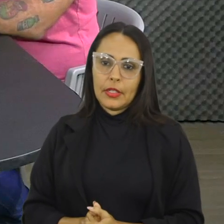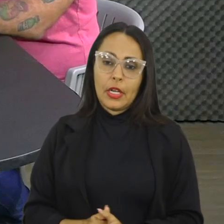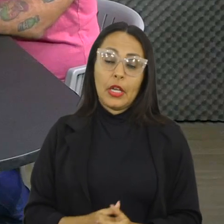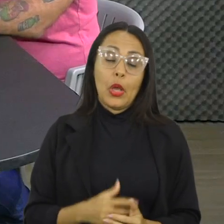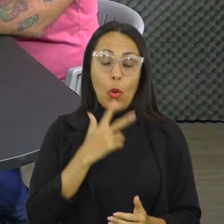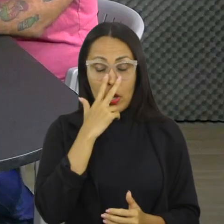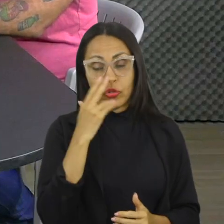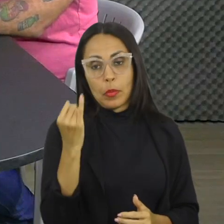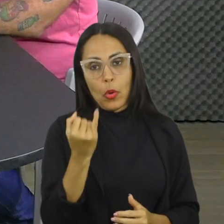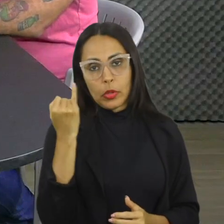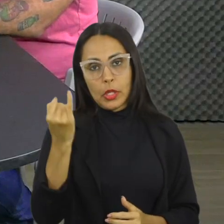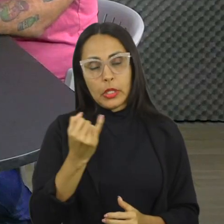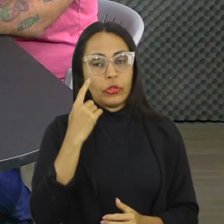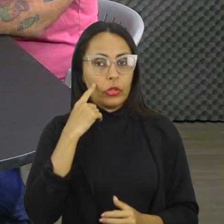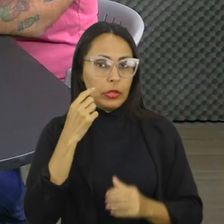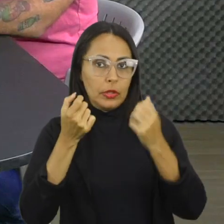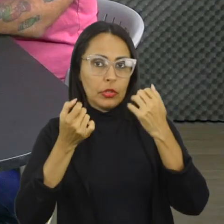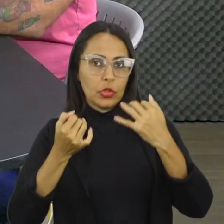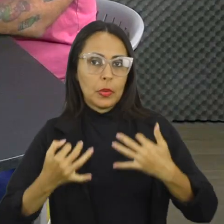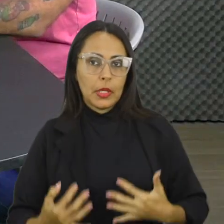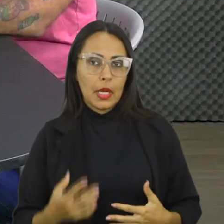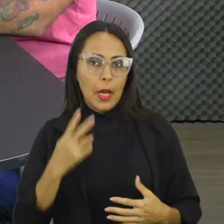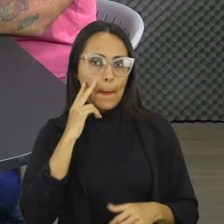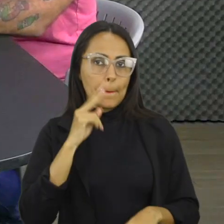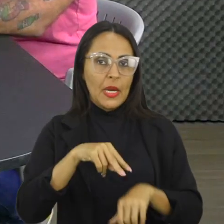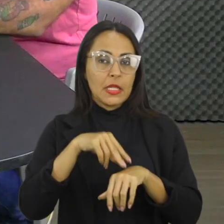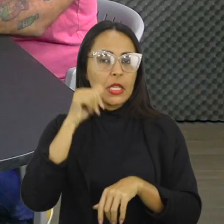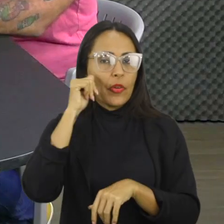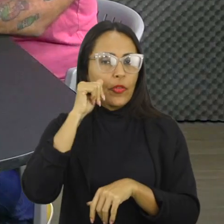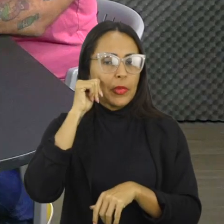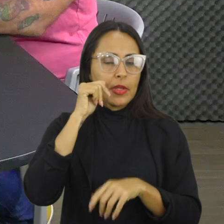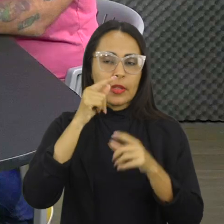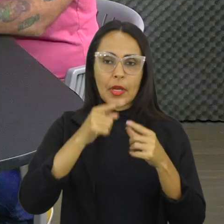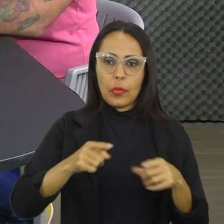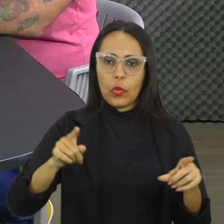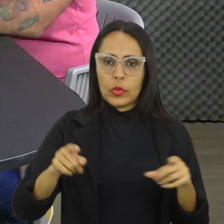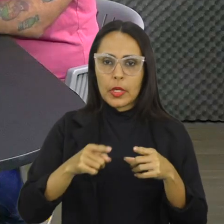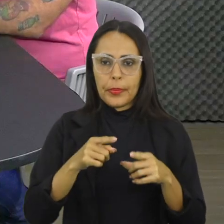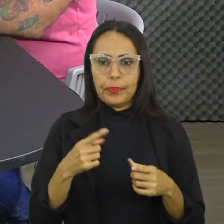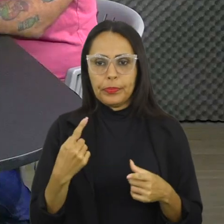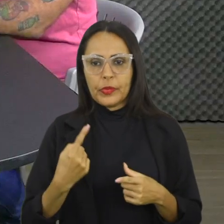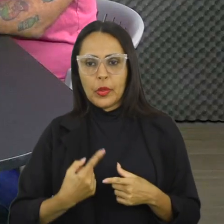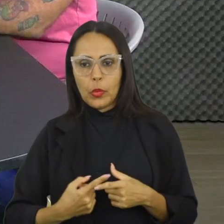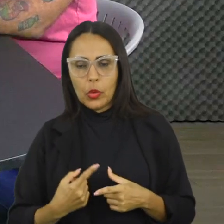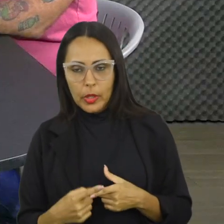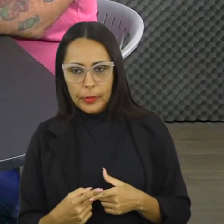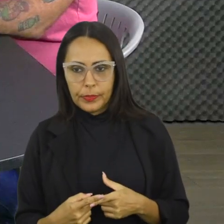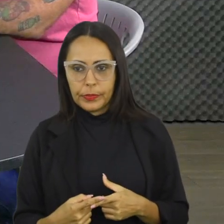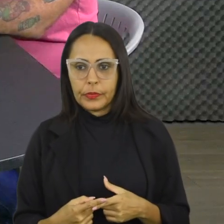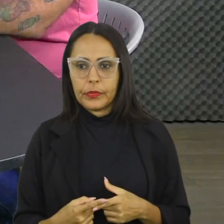importante a gente falar um pouco sobre essa a presença feminina na música, né? Porque